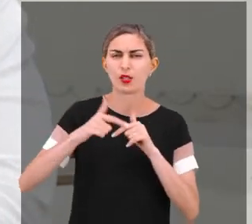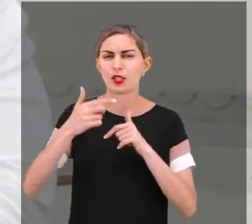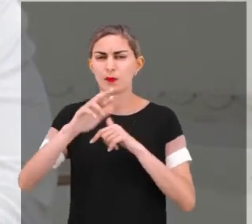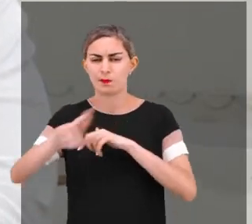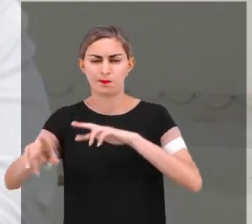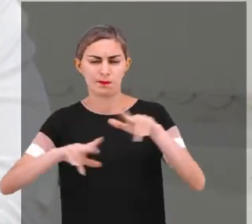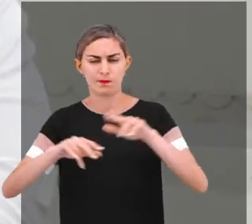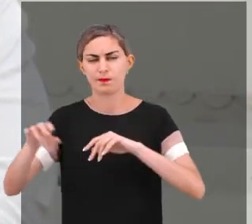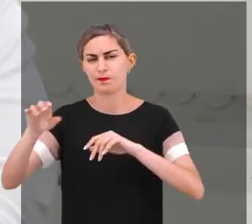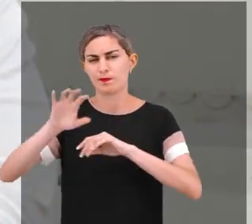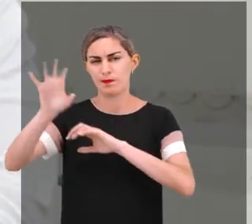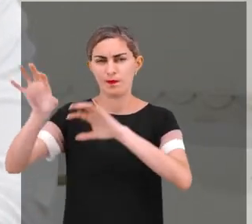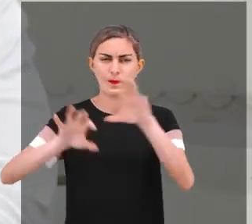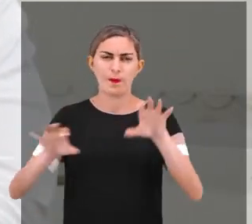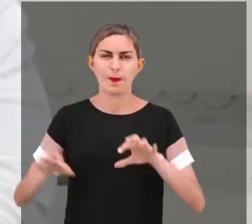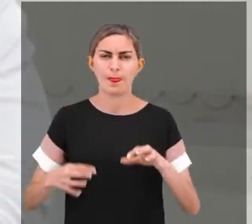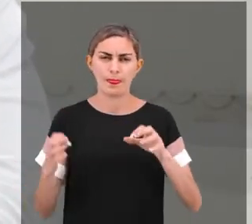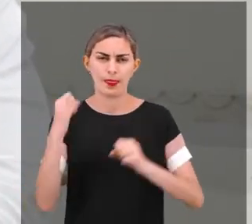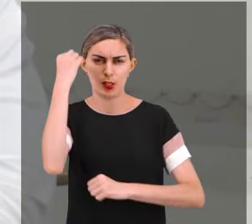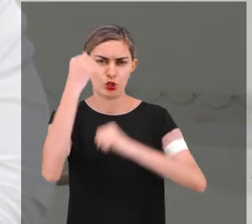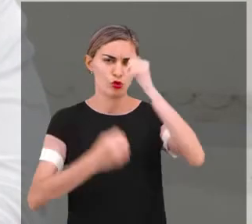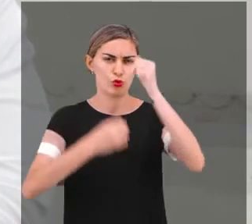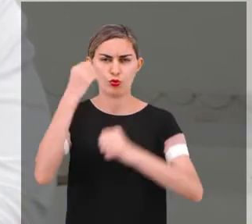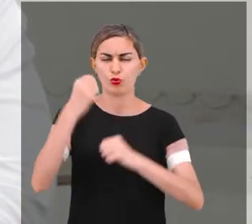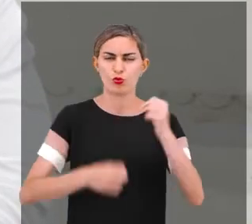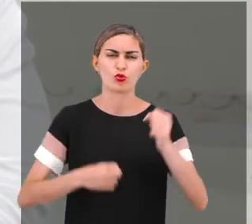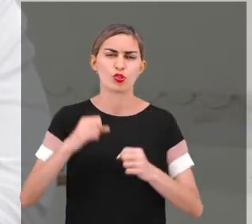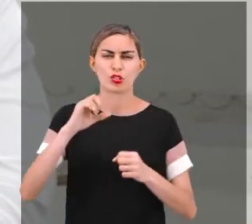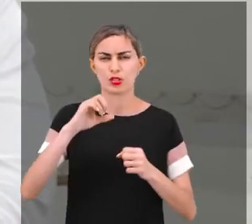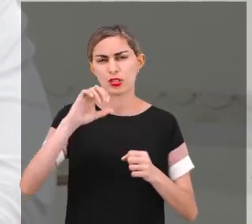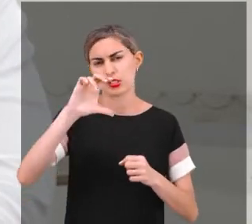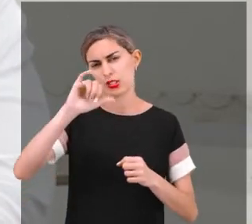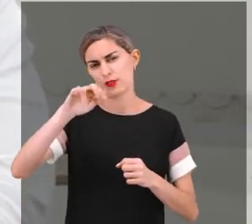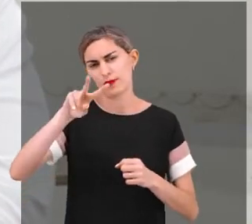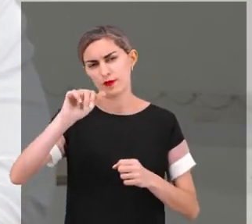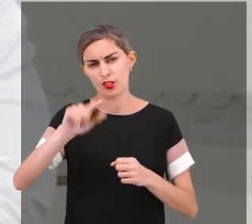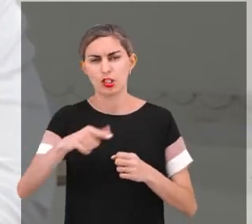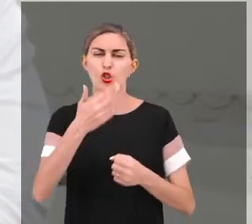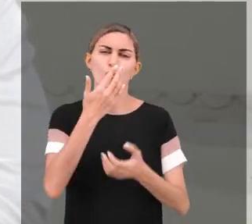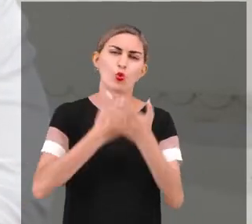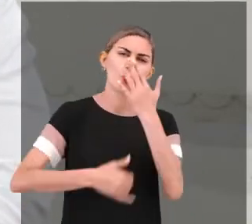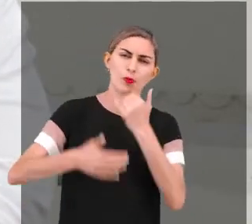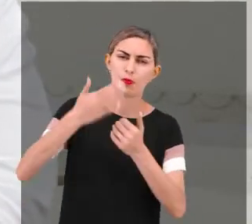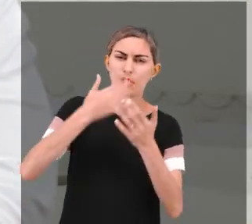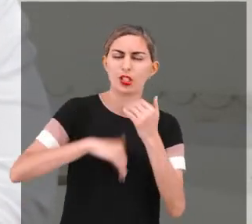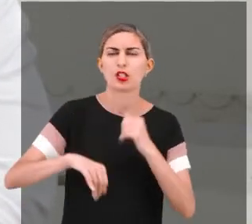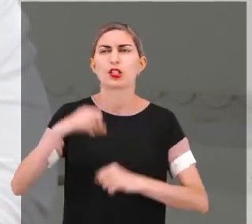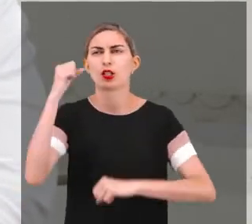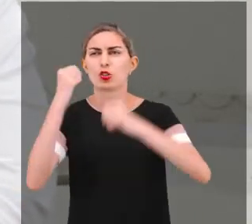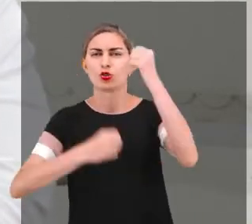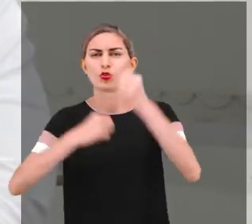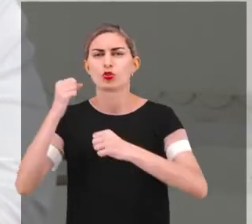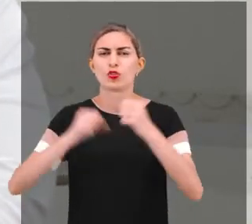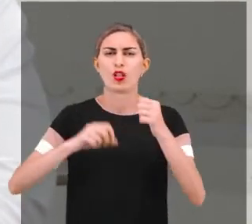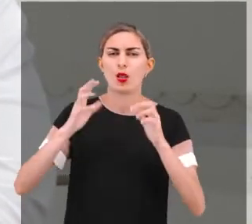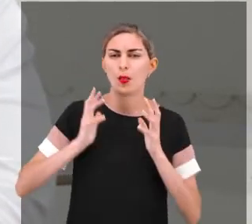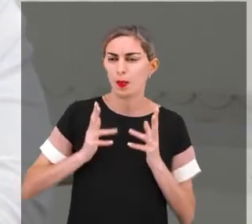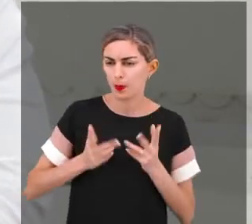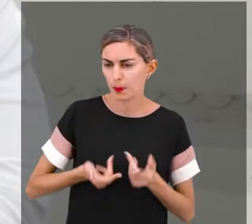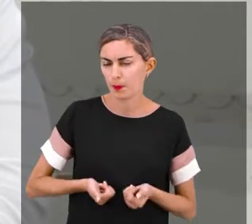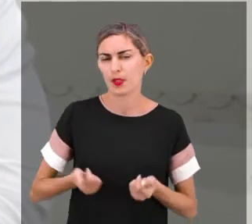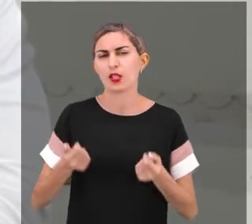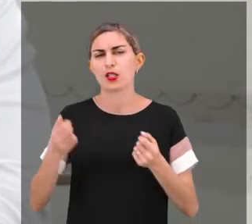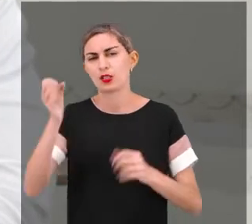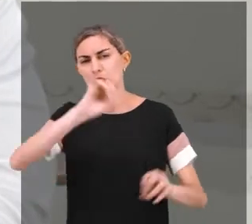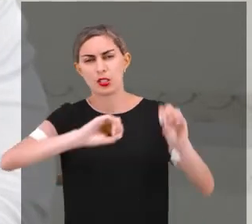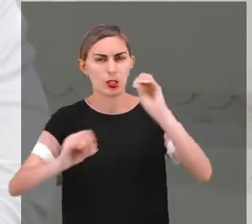ramos de atividade, na indústria da construção civil, na indústria de alimentos, na indústria de produtos de